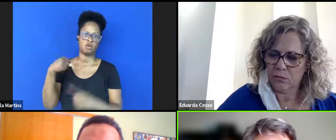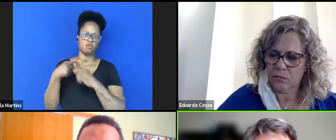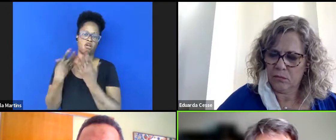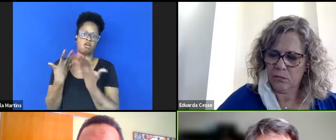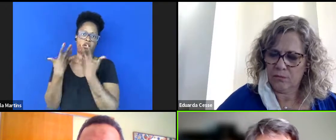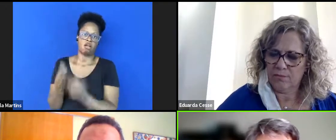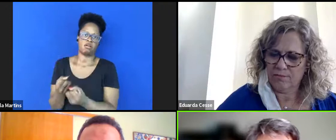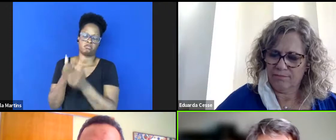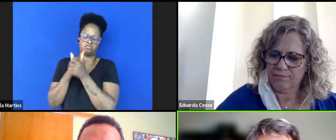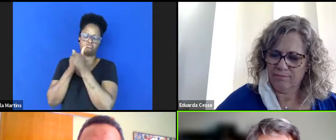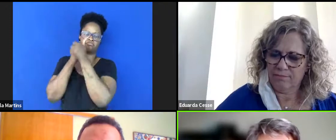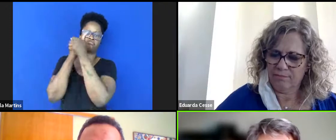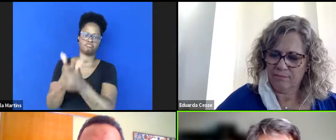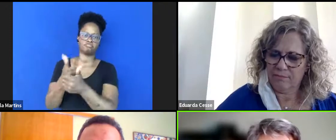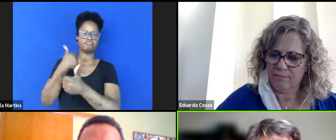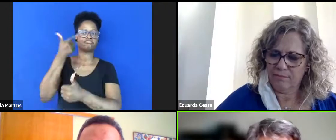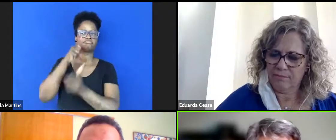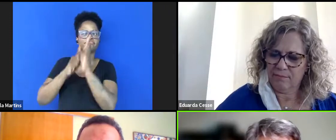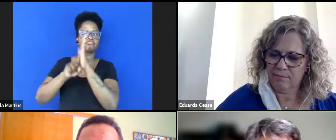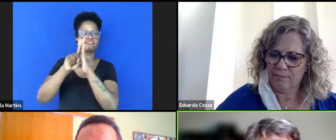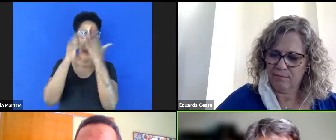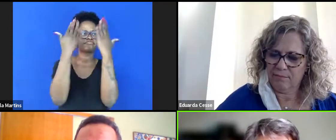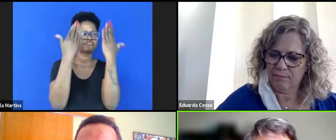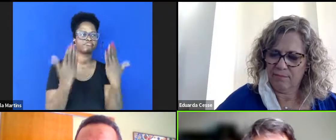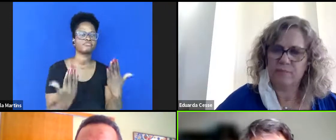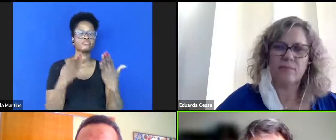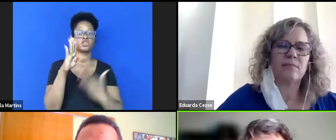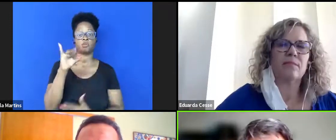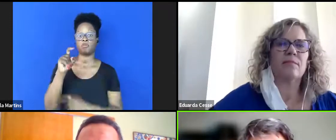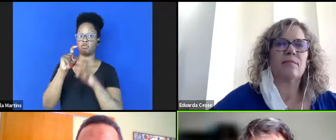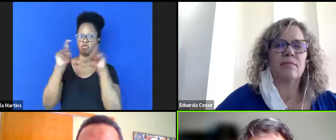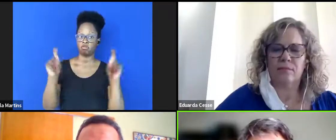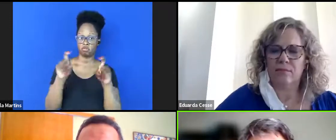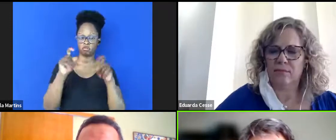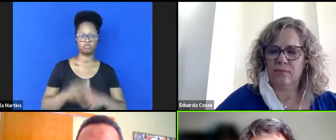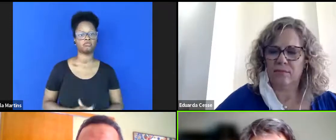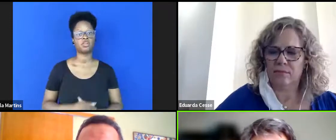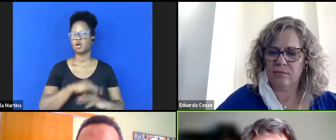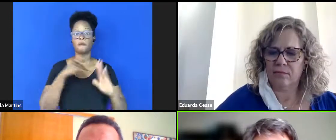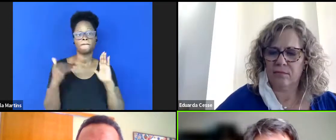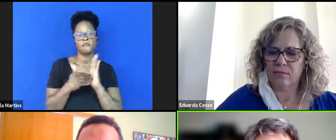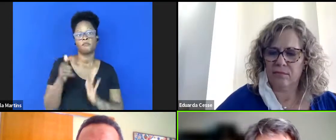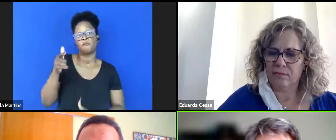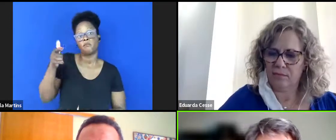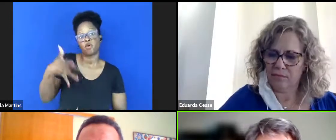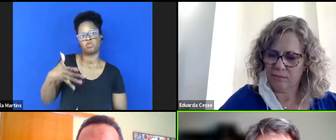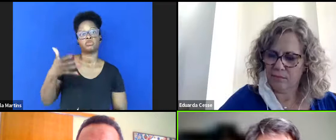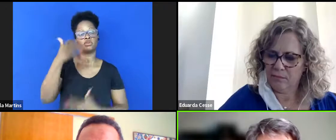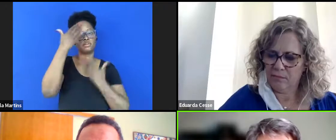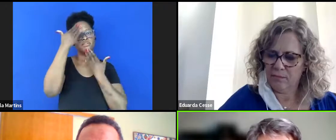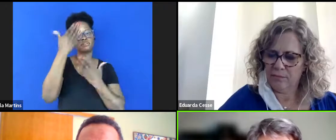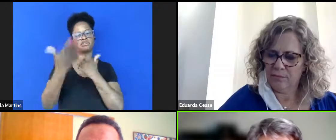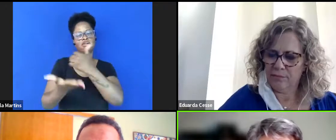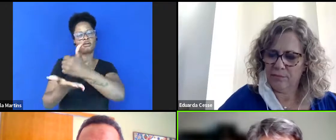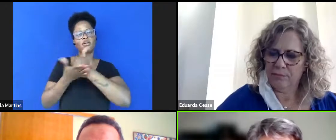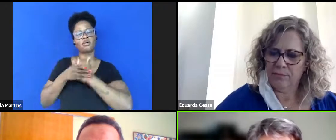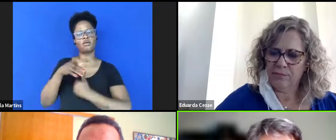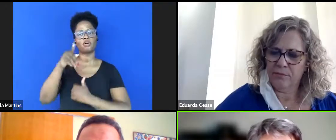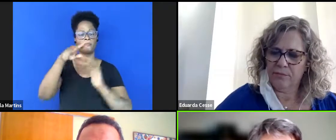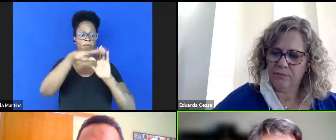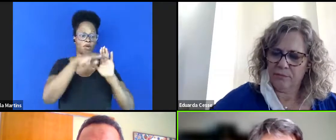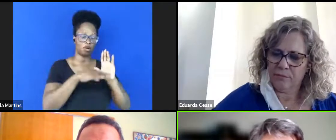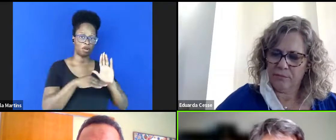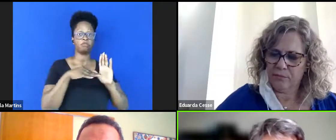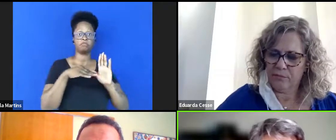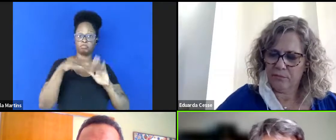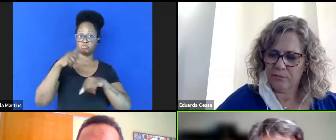guia para conduzir as análises de bioinformática. Por último, gostaria de agradecer a todo o apoio dado pelo Programa de Pós-Graduação